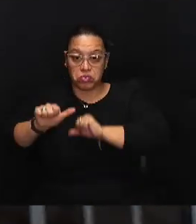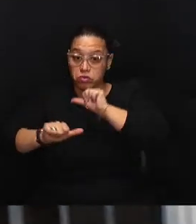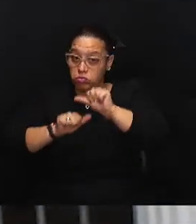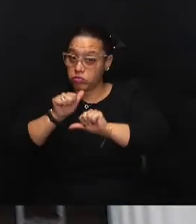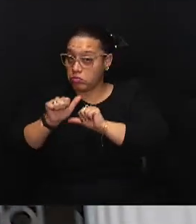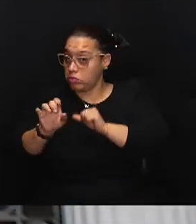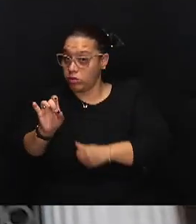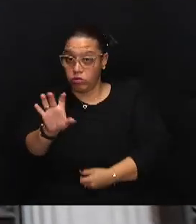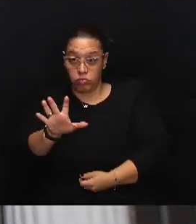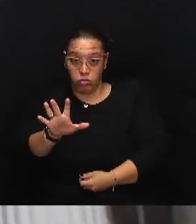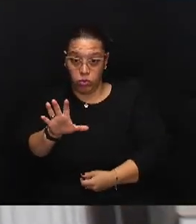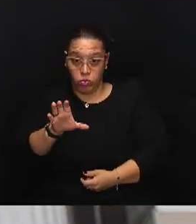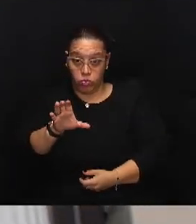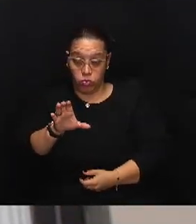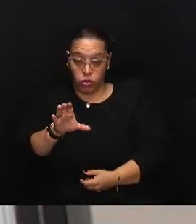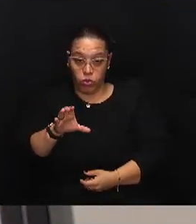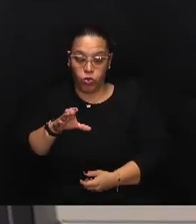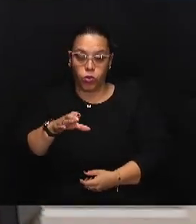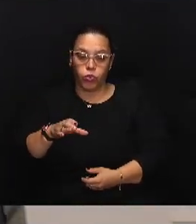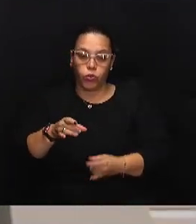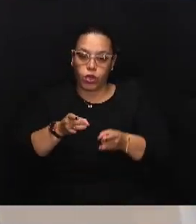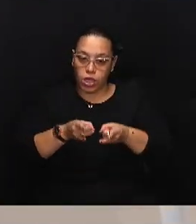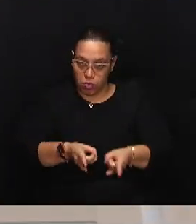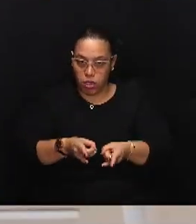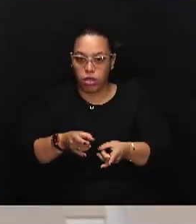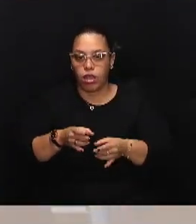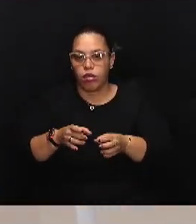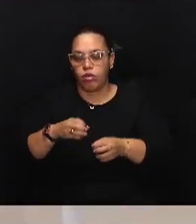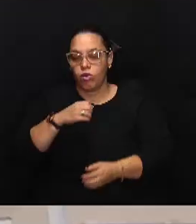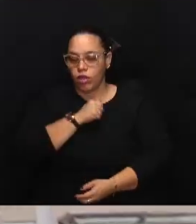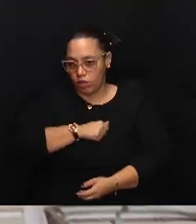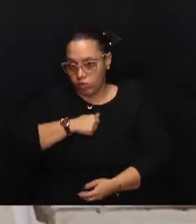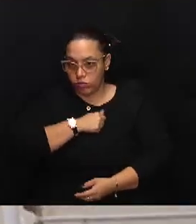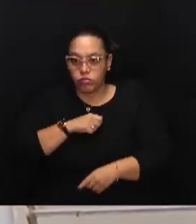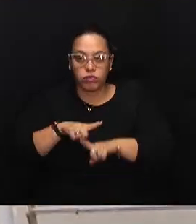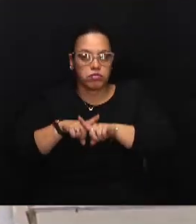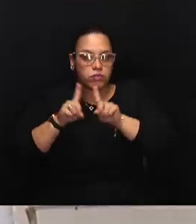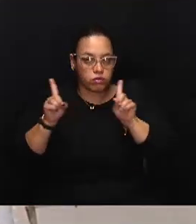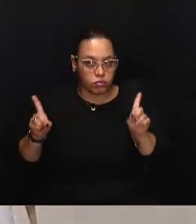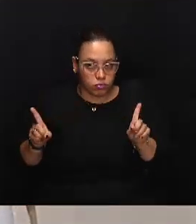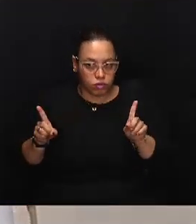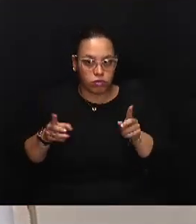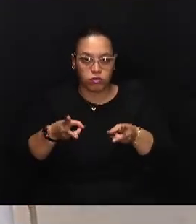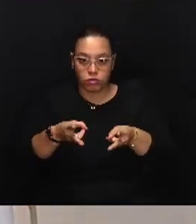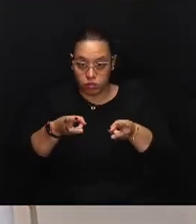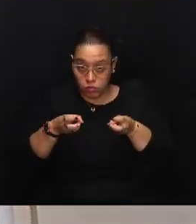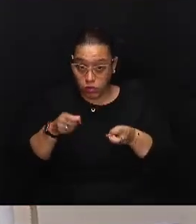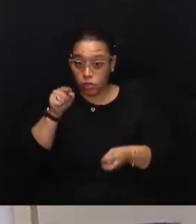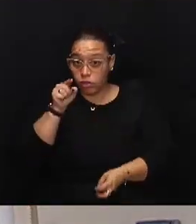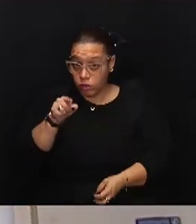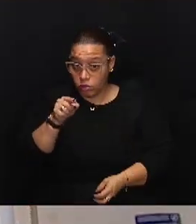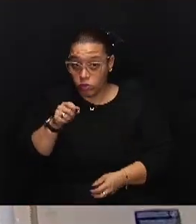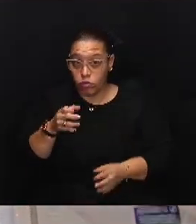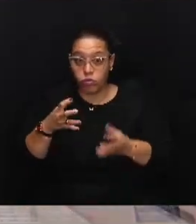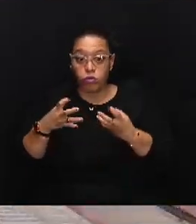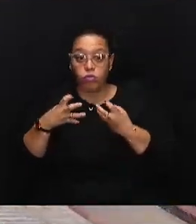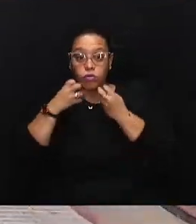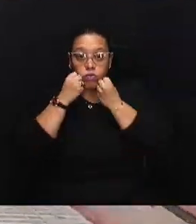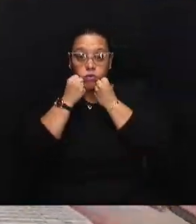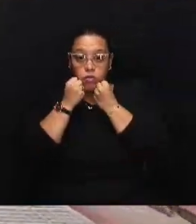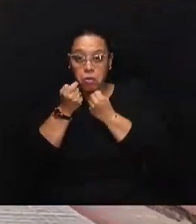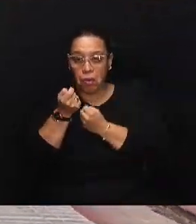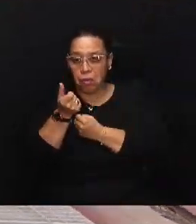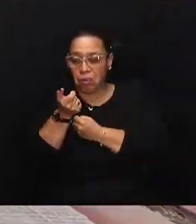apenas no Cemitério da Saudade, mas, sobretudo, no reconhecimento desse tipo de patrimônio que é muito